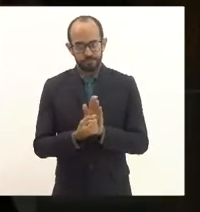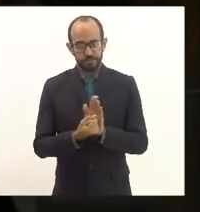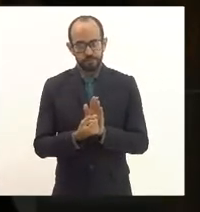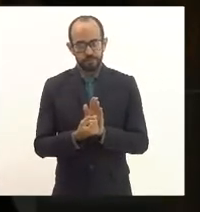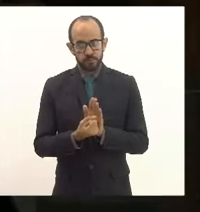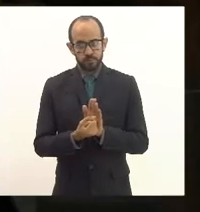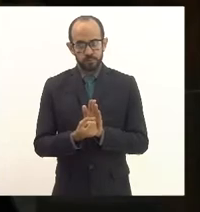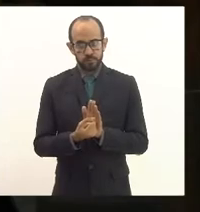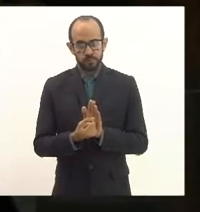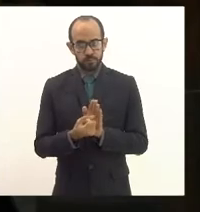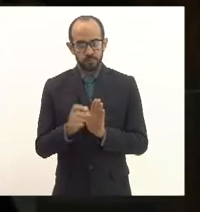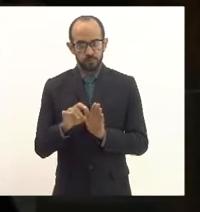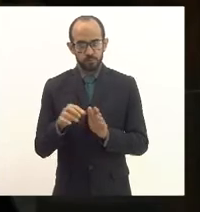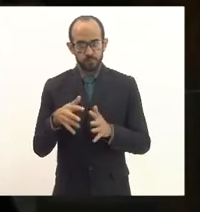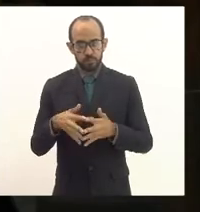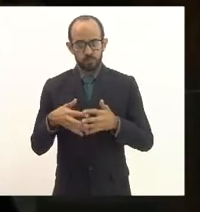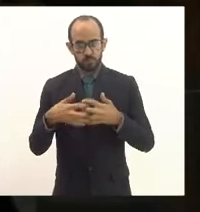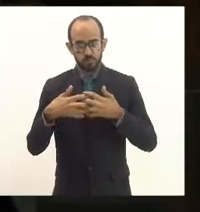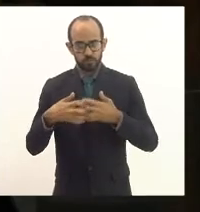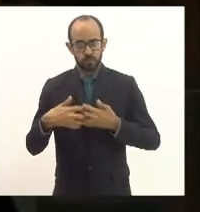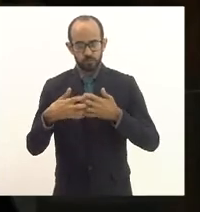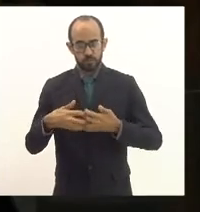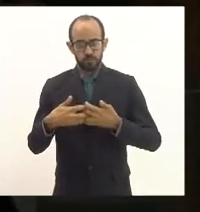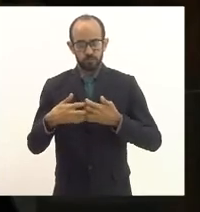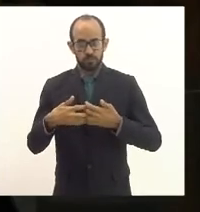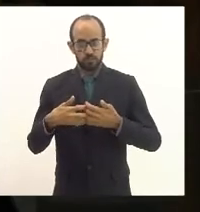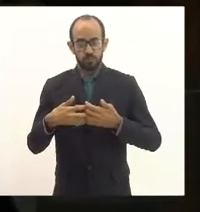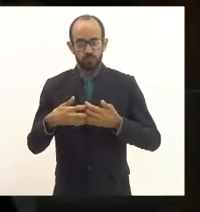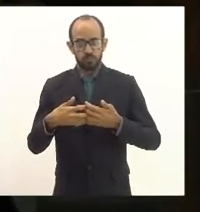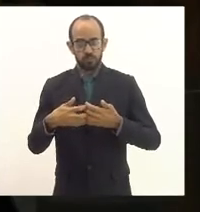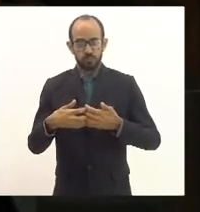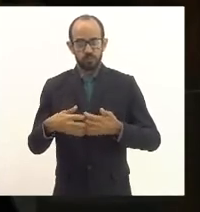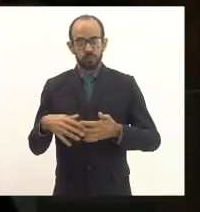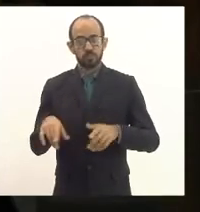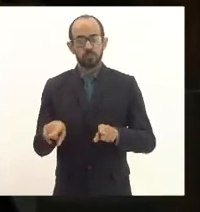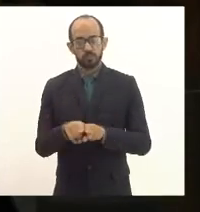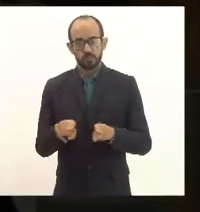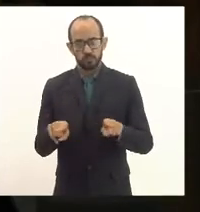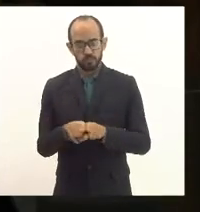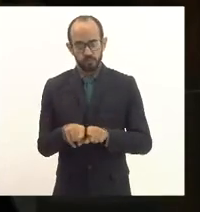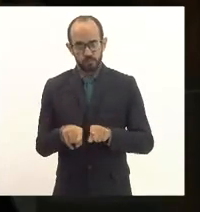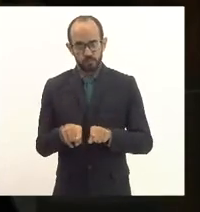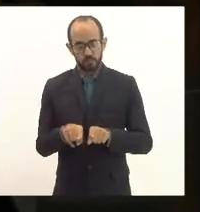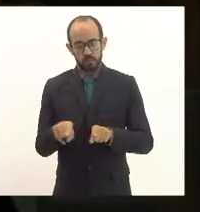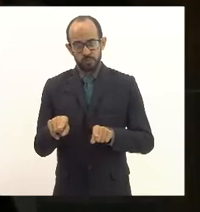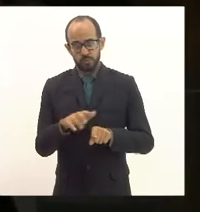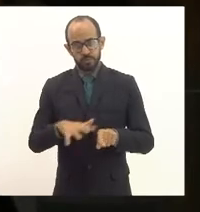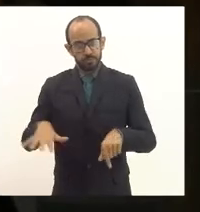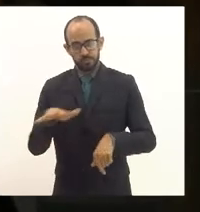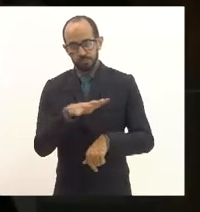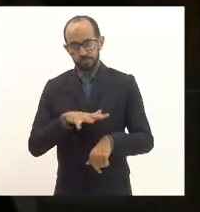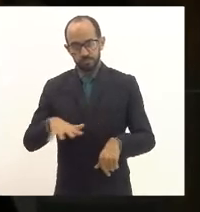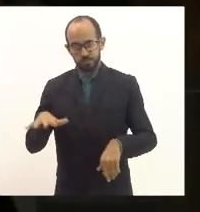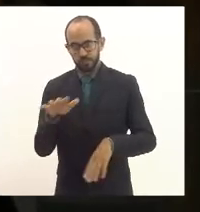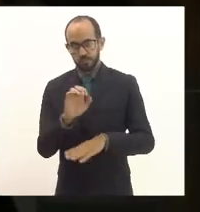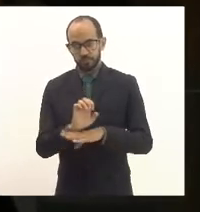no município de Petrópolis, com impacto amplo, geral e restrito no